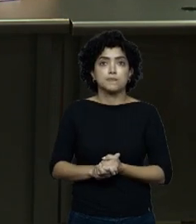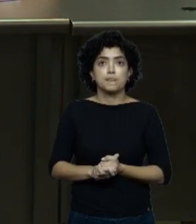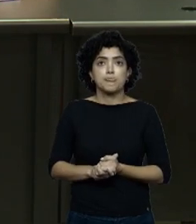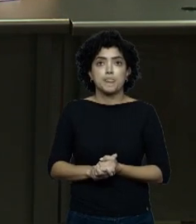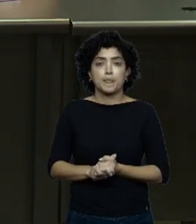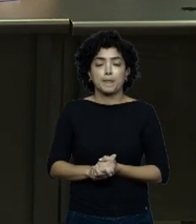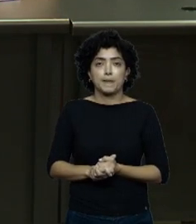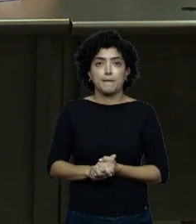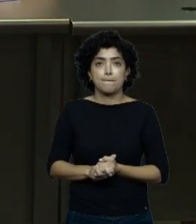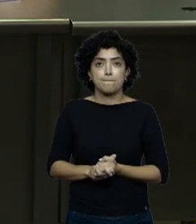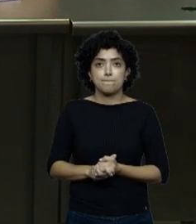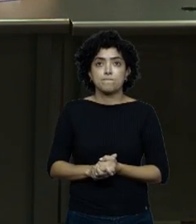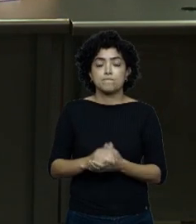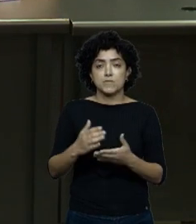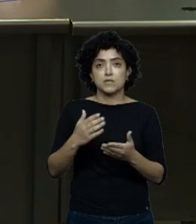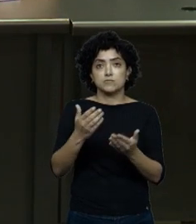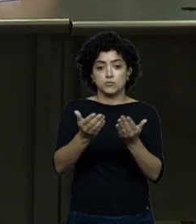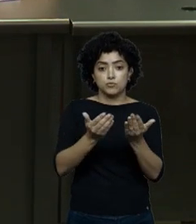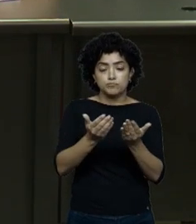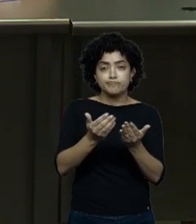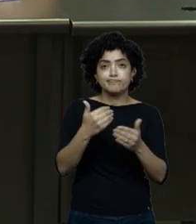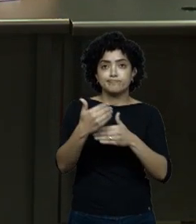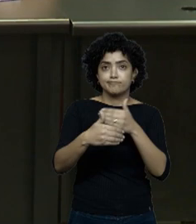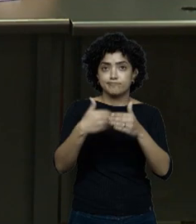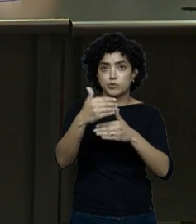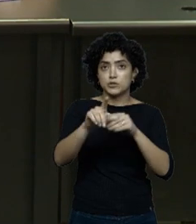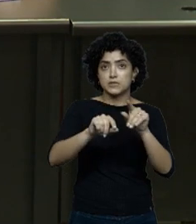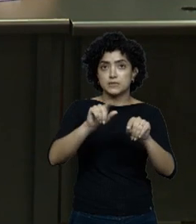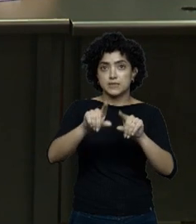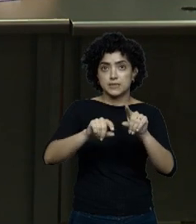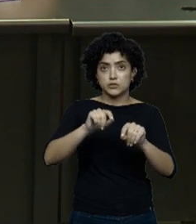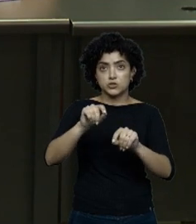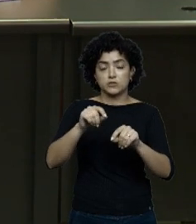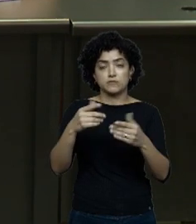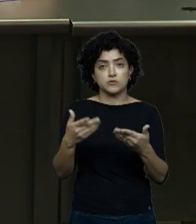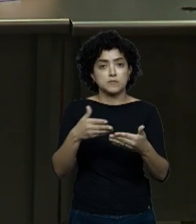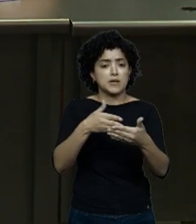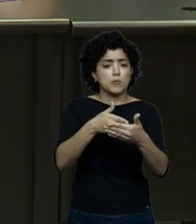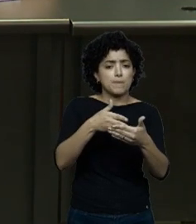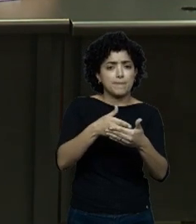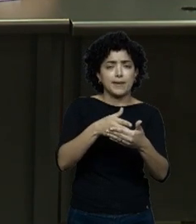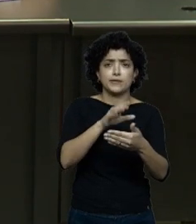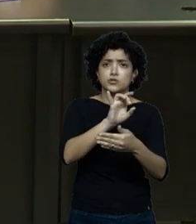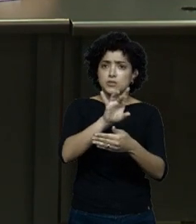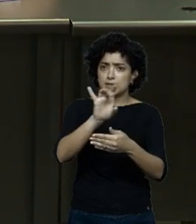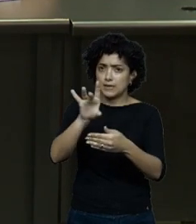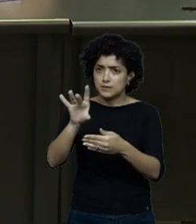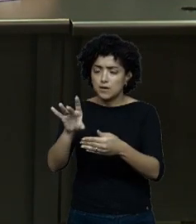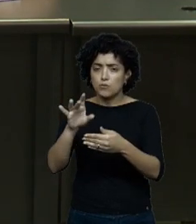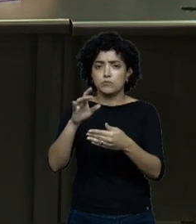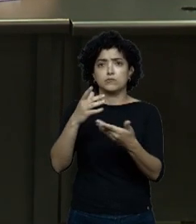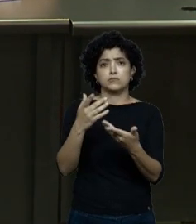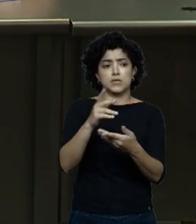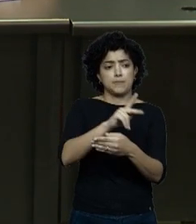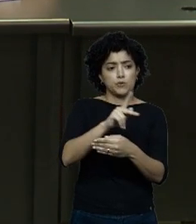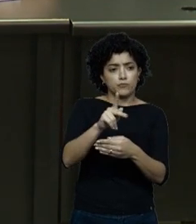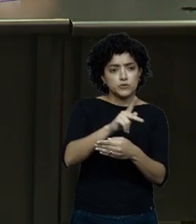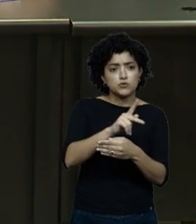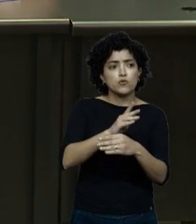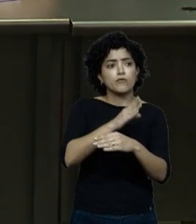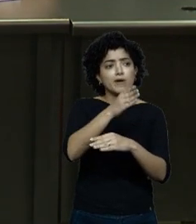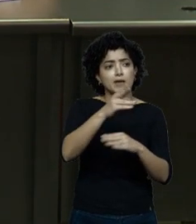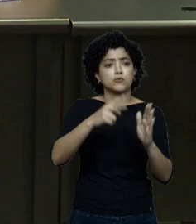de importação eletivos dos professores a certeza né mas como eu disse isso não impede que cada a professora procura individualmente por meio do